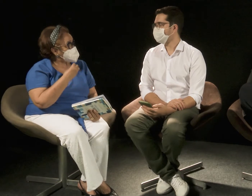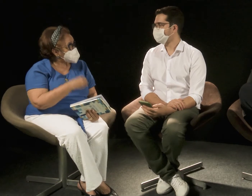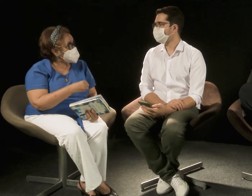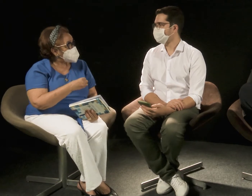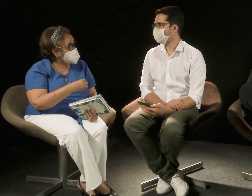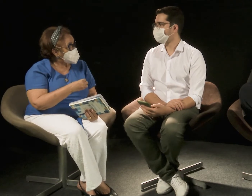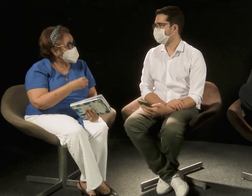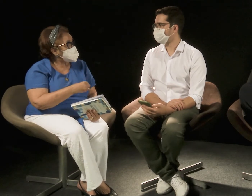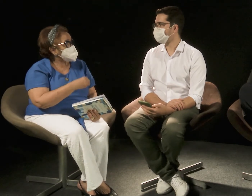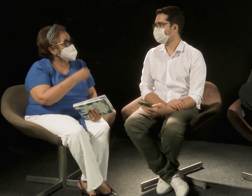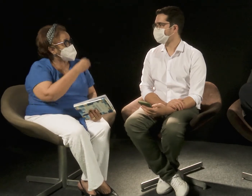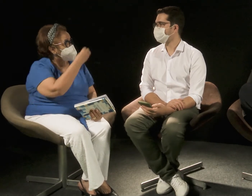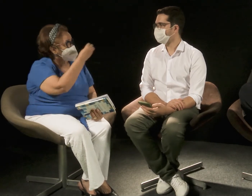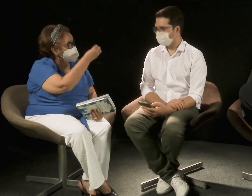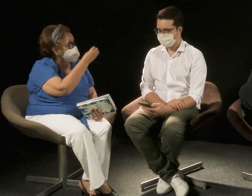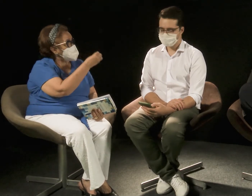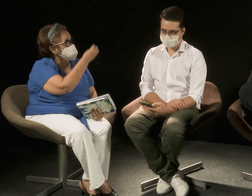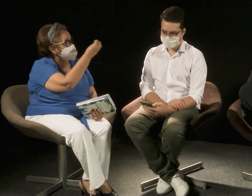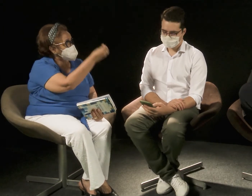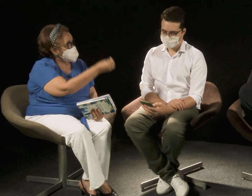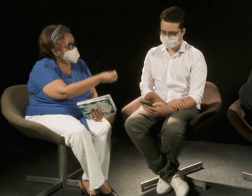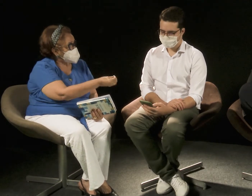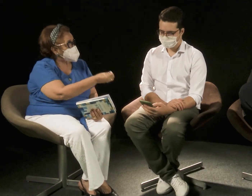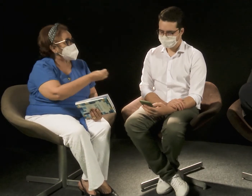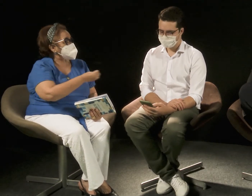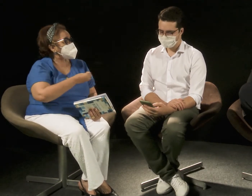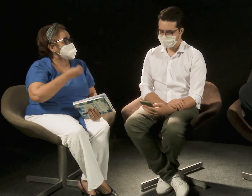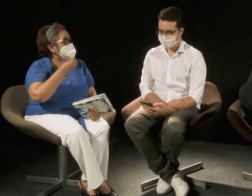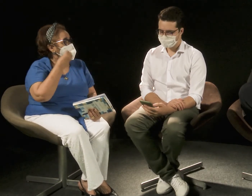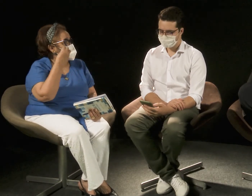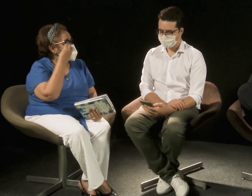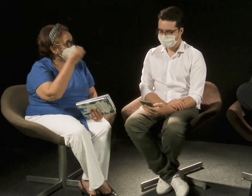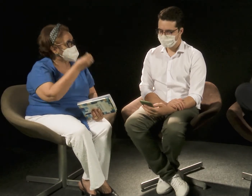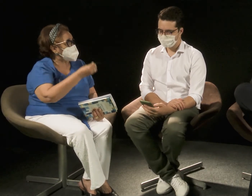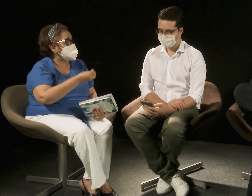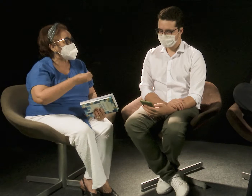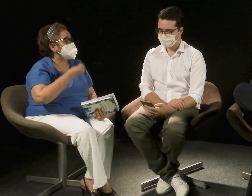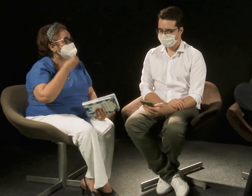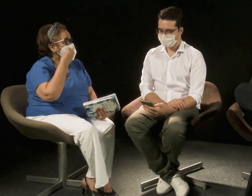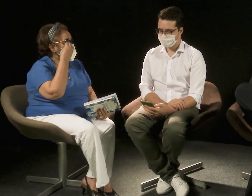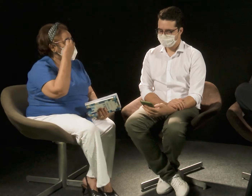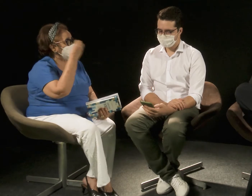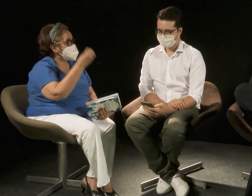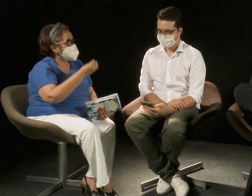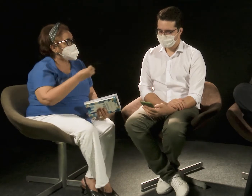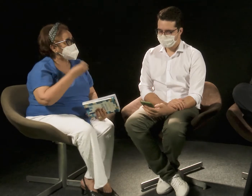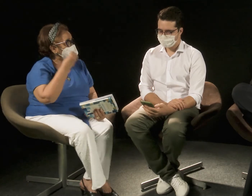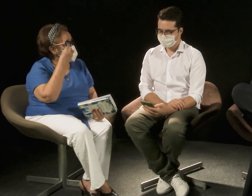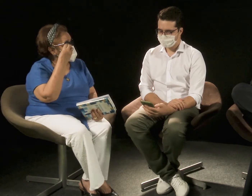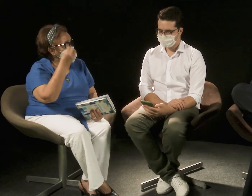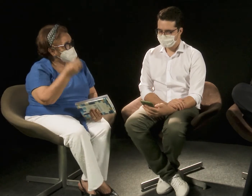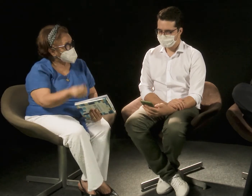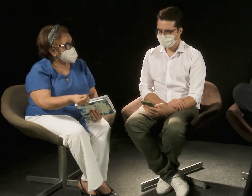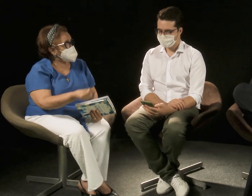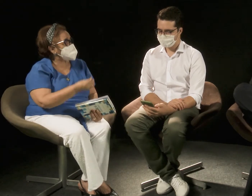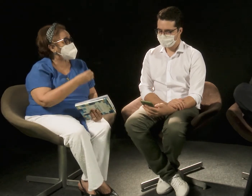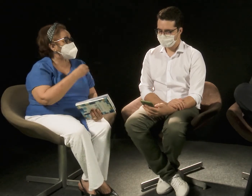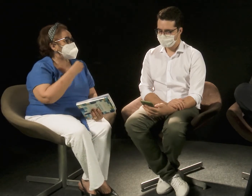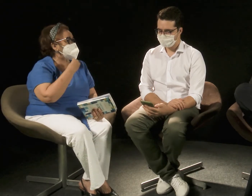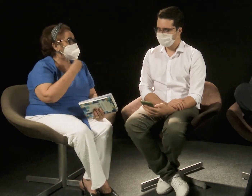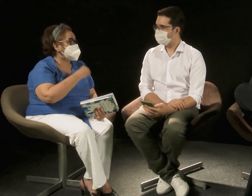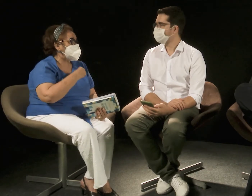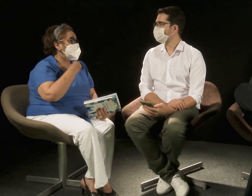uma formação, sobretudo, não só em termos da legislação, mas dos sinais, o que psicologicamente a